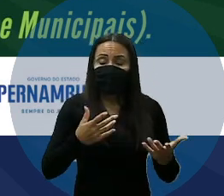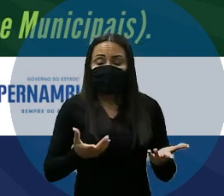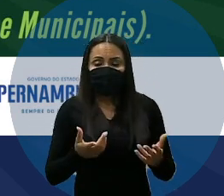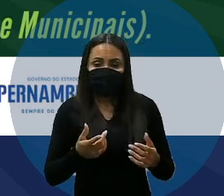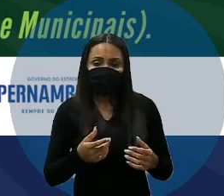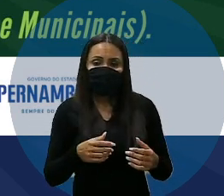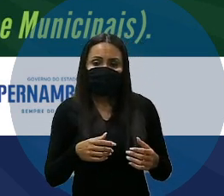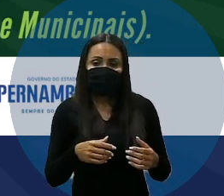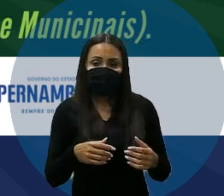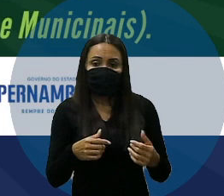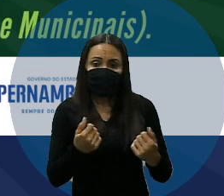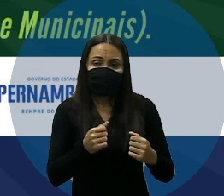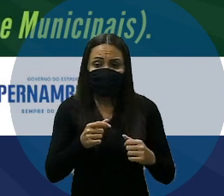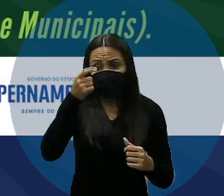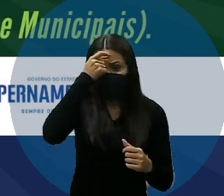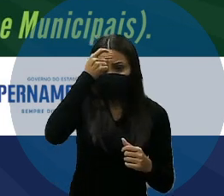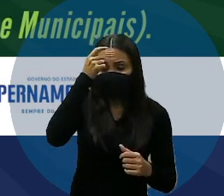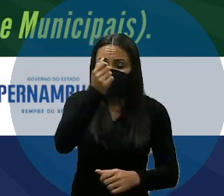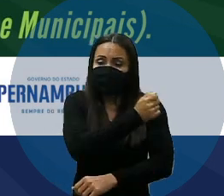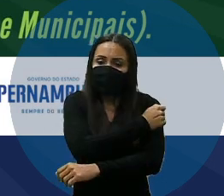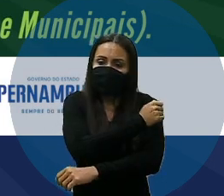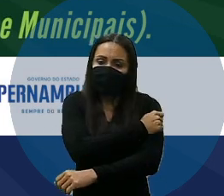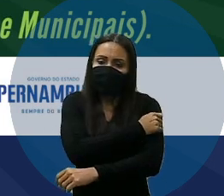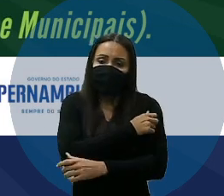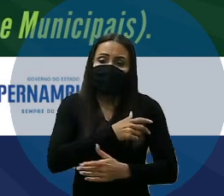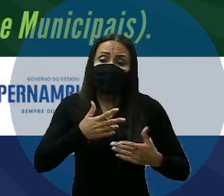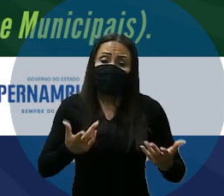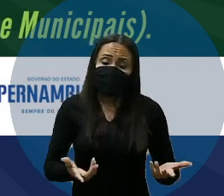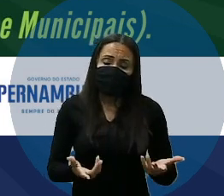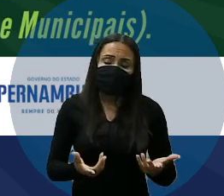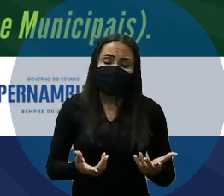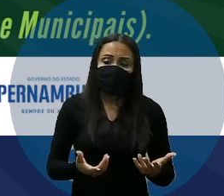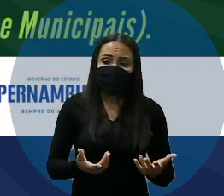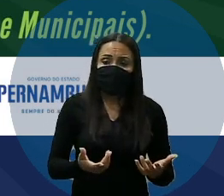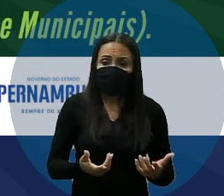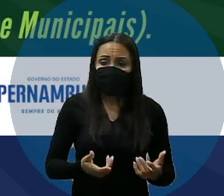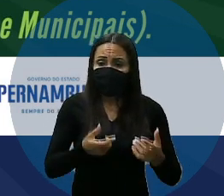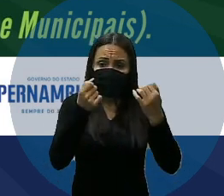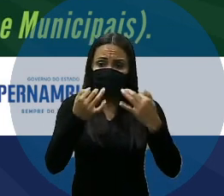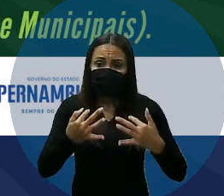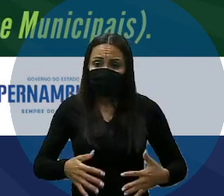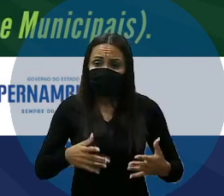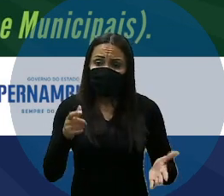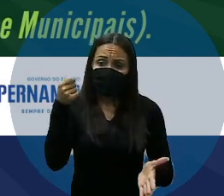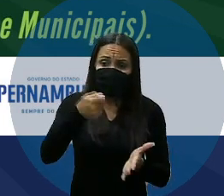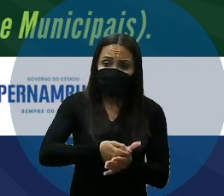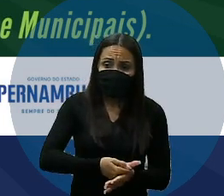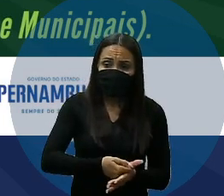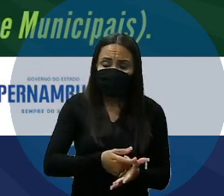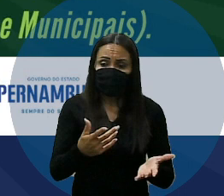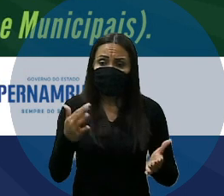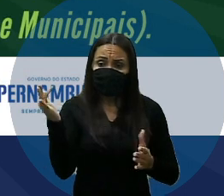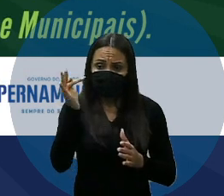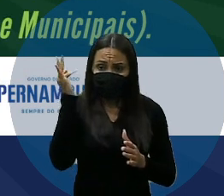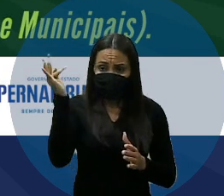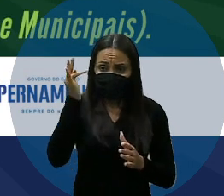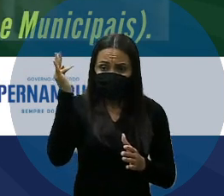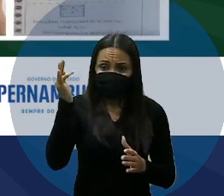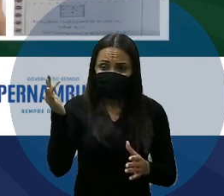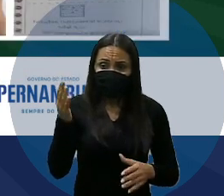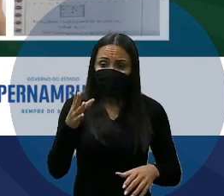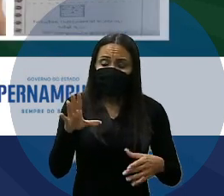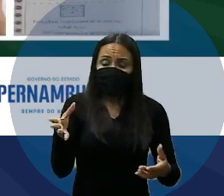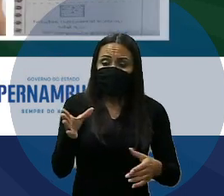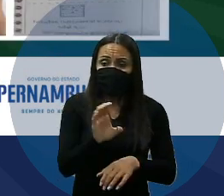conscientizar os estudantes sobre a necessidade e a justificativa para o pagamento de tributos, sejam eles federais, estaduais ou